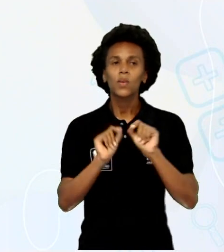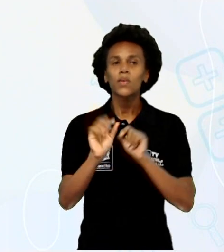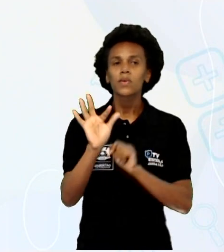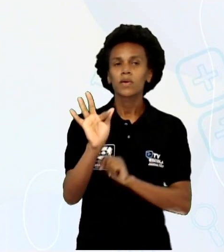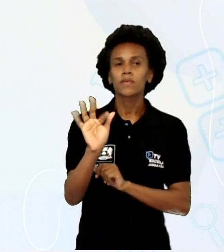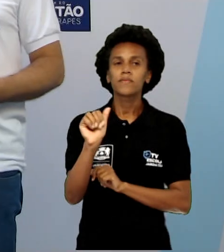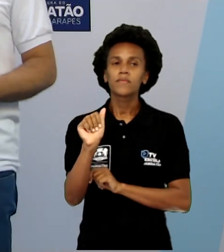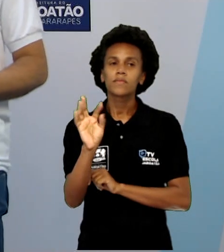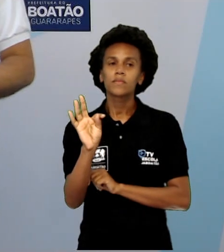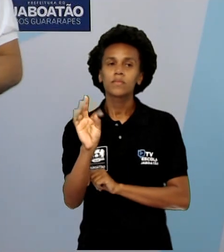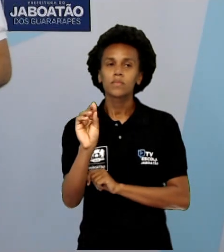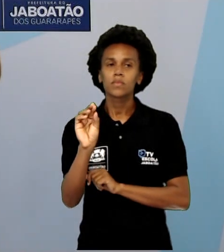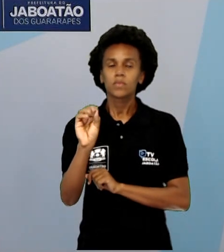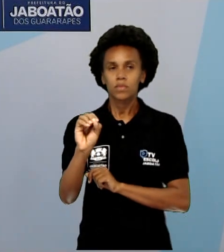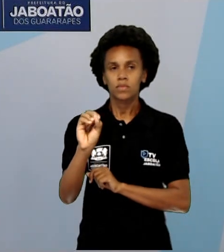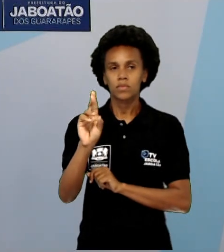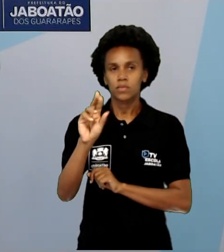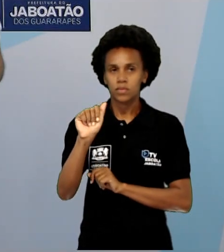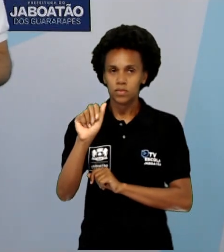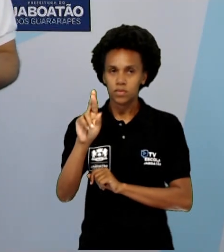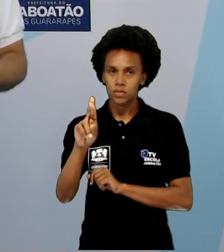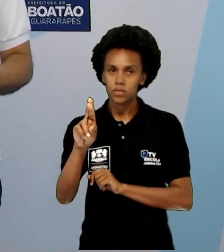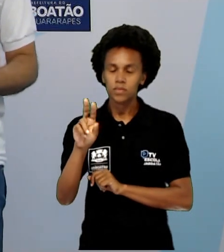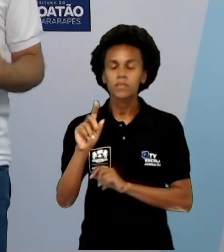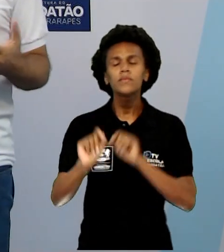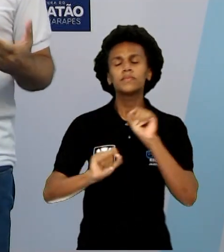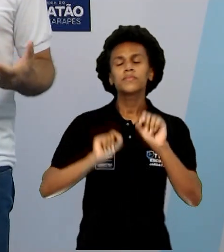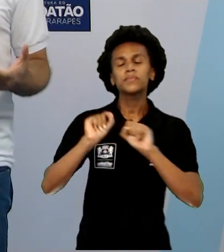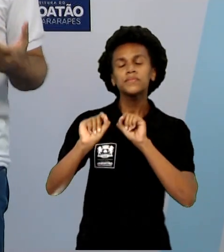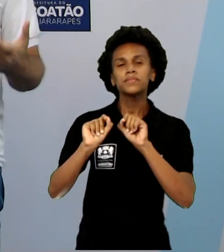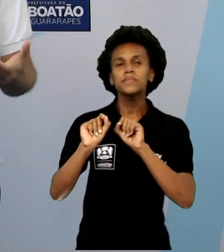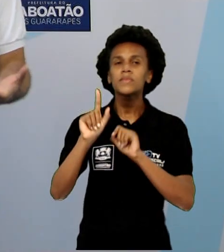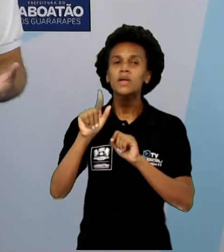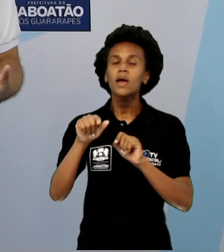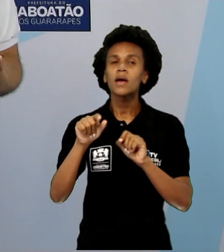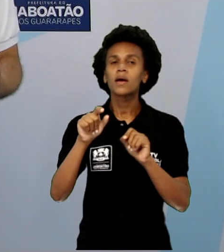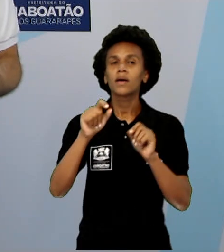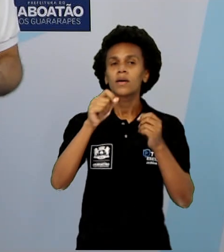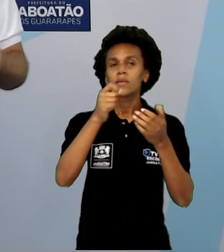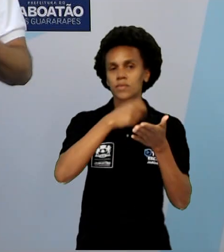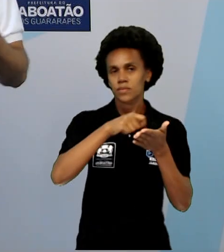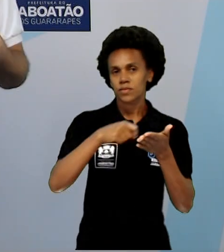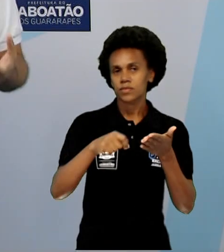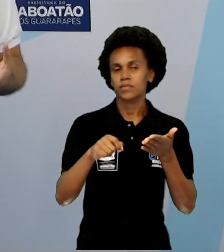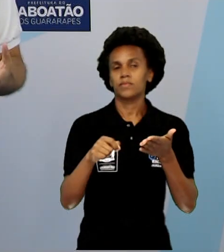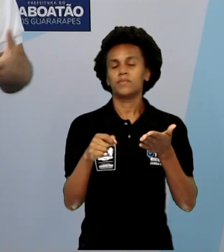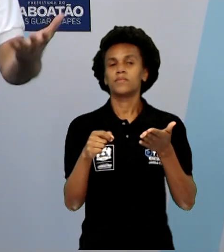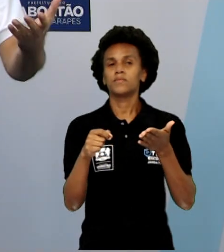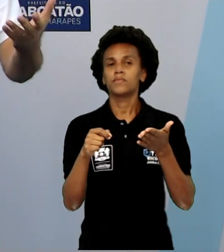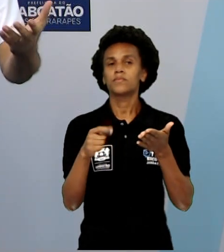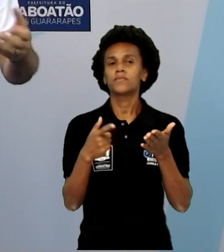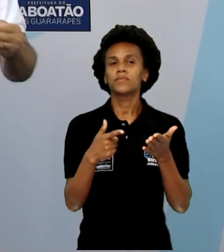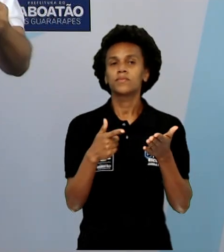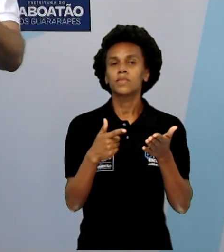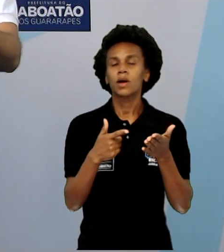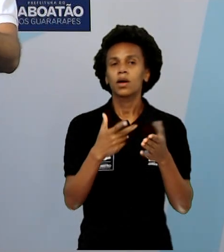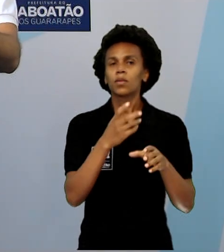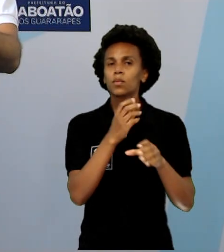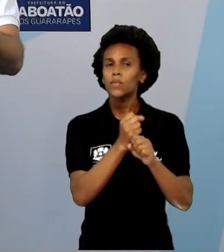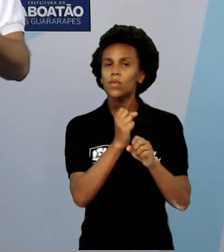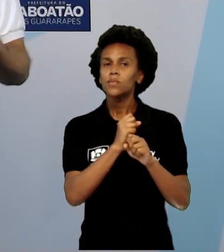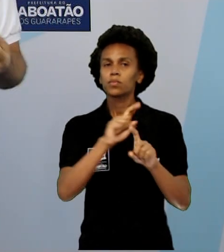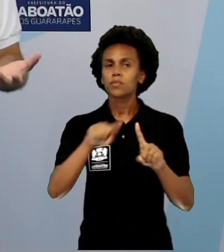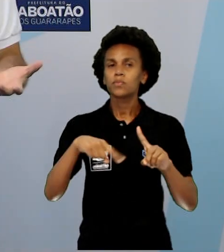você, o que é fatorar? Fatorar é escrever em forma de produto, de multiplicação. Por exemplo,